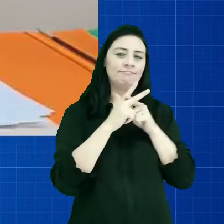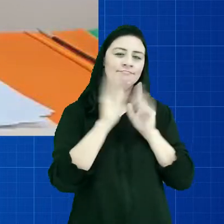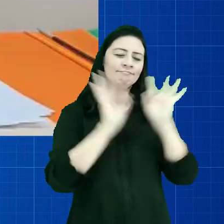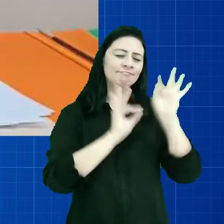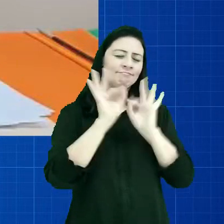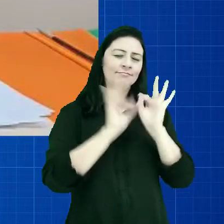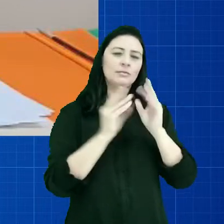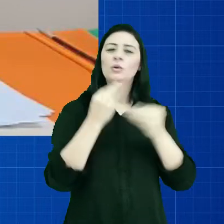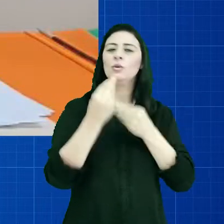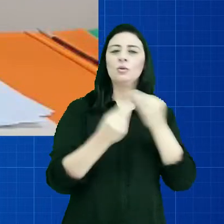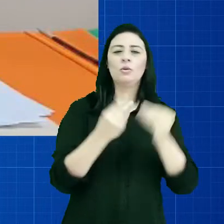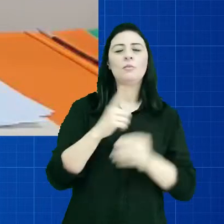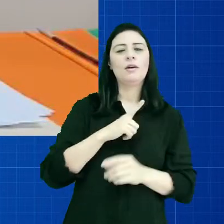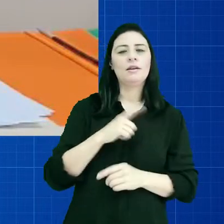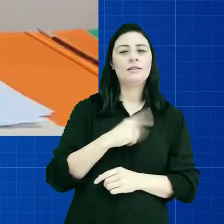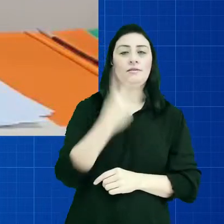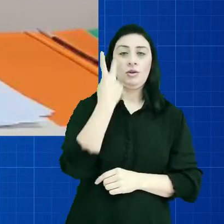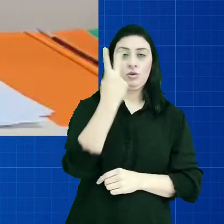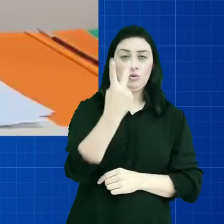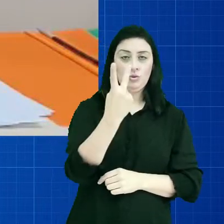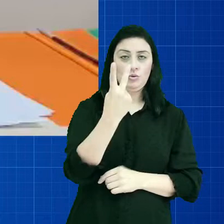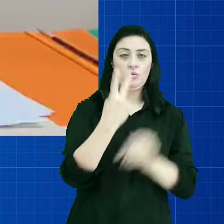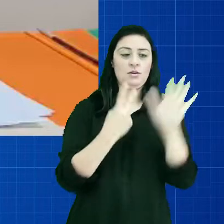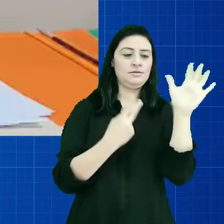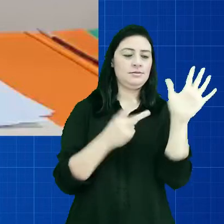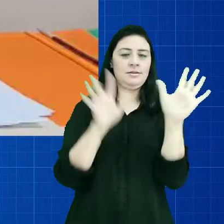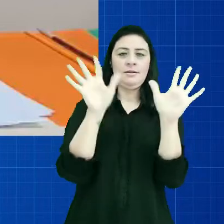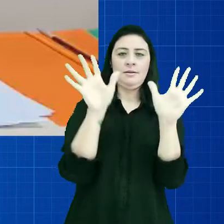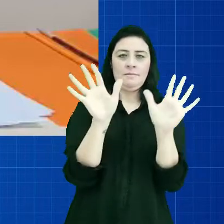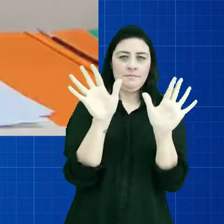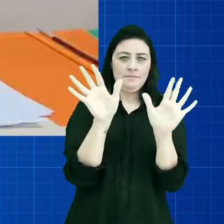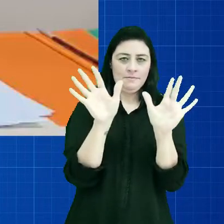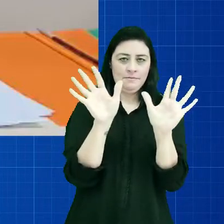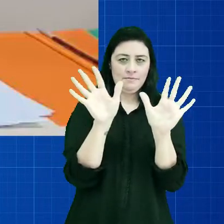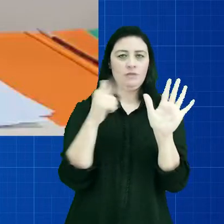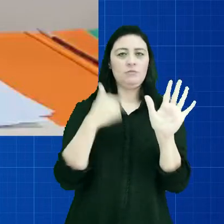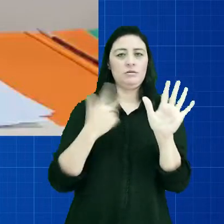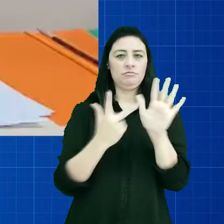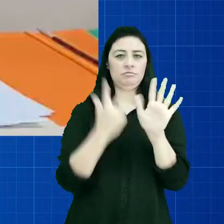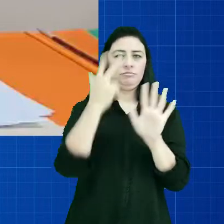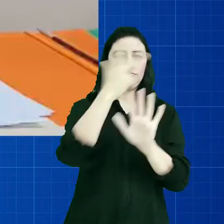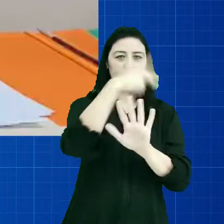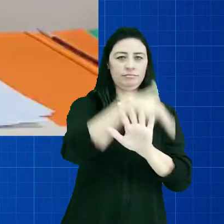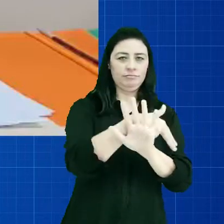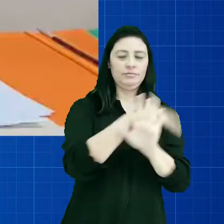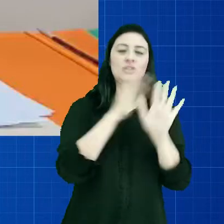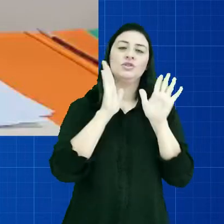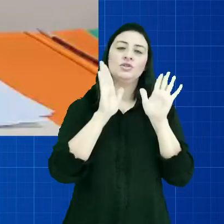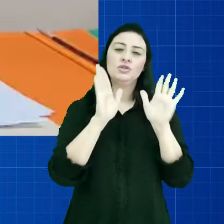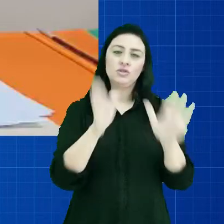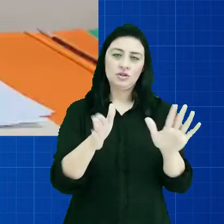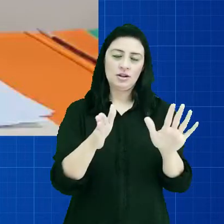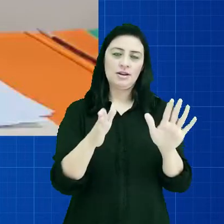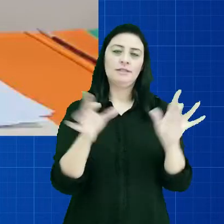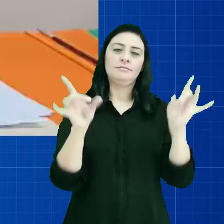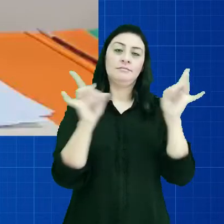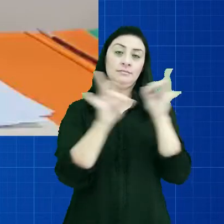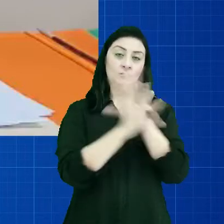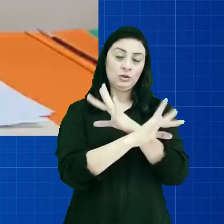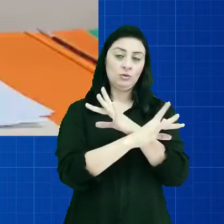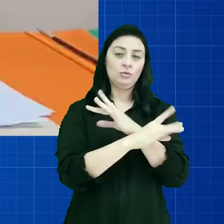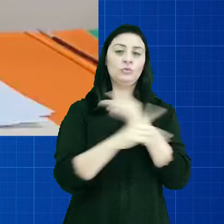nossa borboletinha? Vou pegar as duas partes, né, as duas mãos ali que eu recortei, tá? Que eu